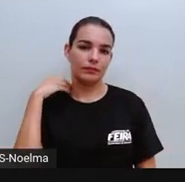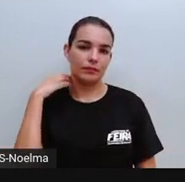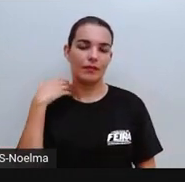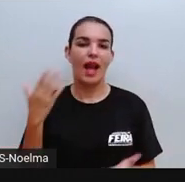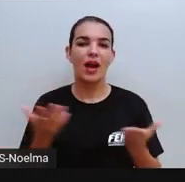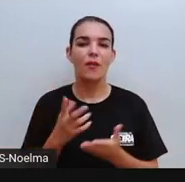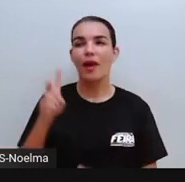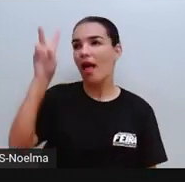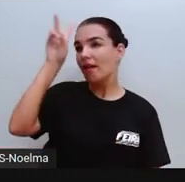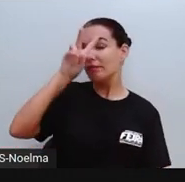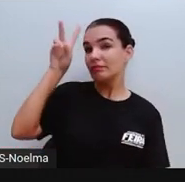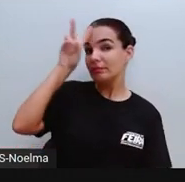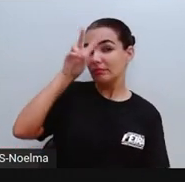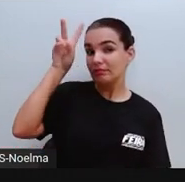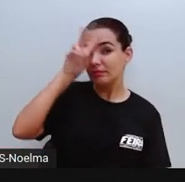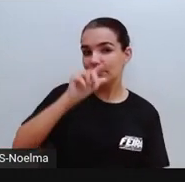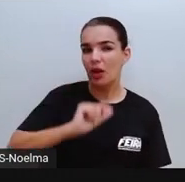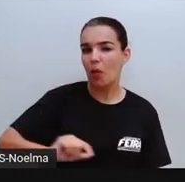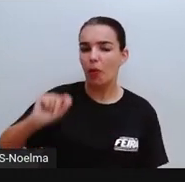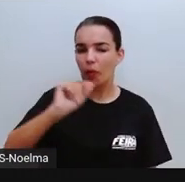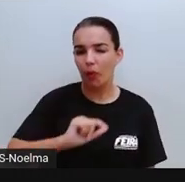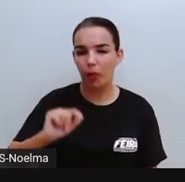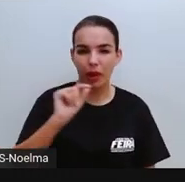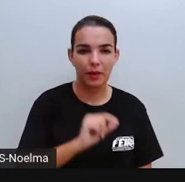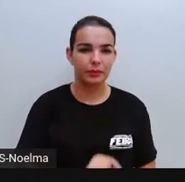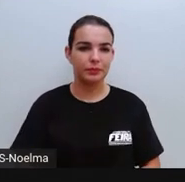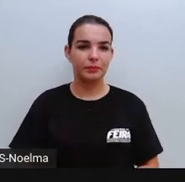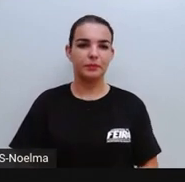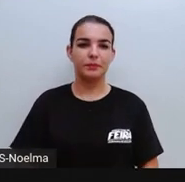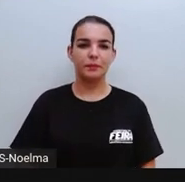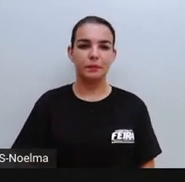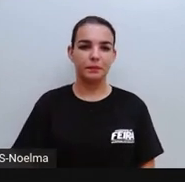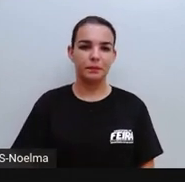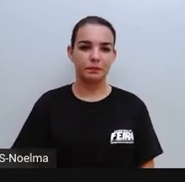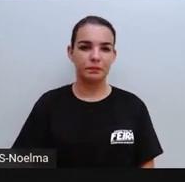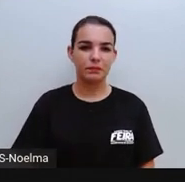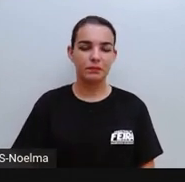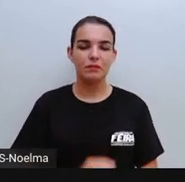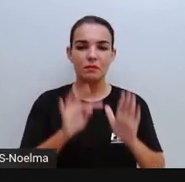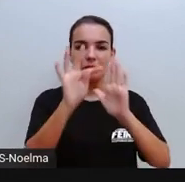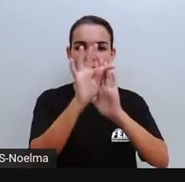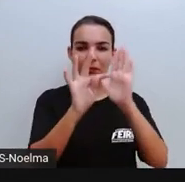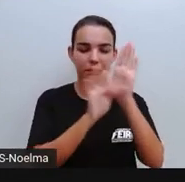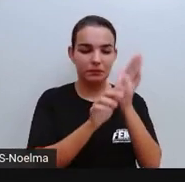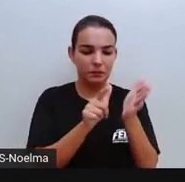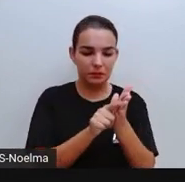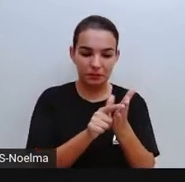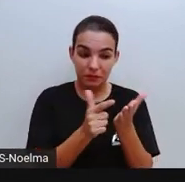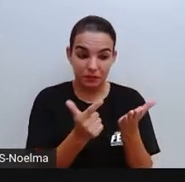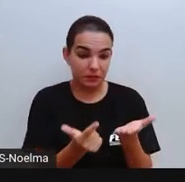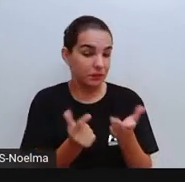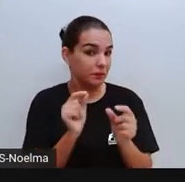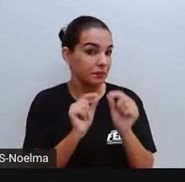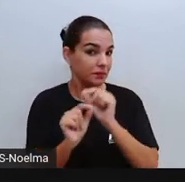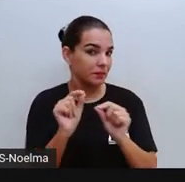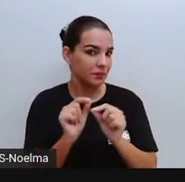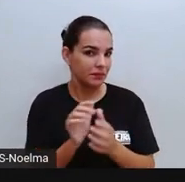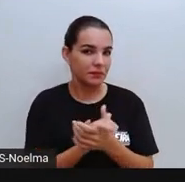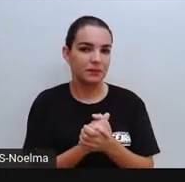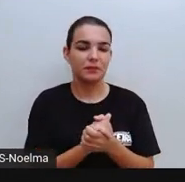bom então recordando sobre os textos jornalisticos segundo ano